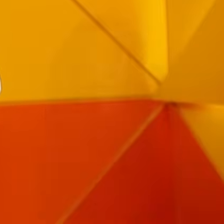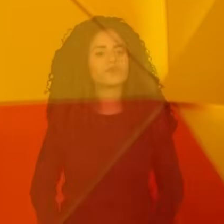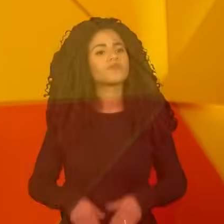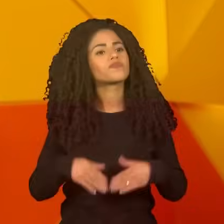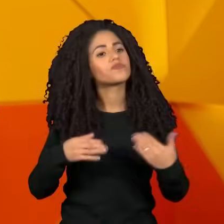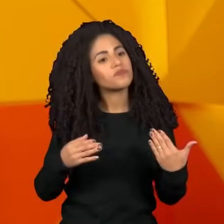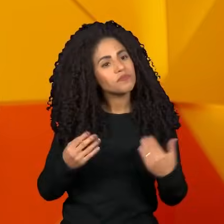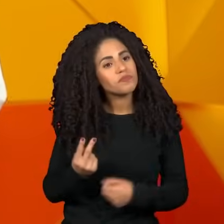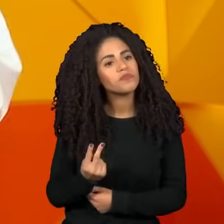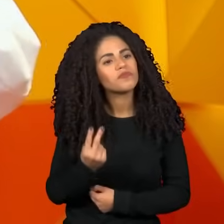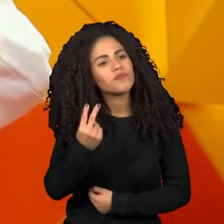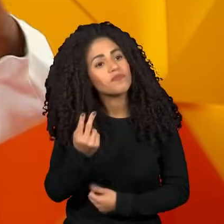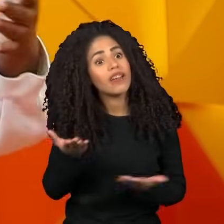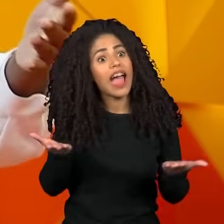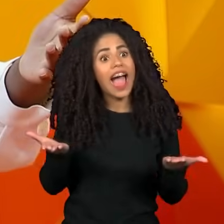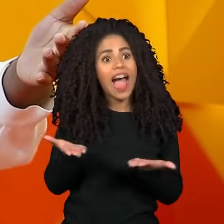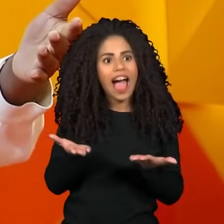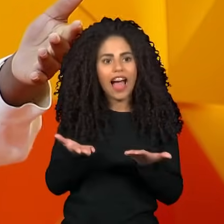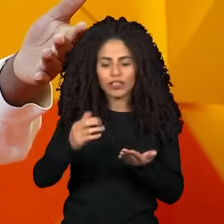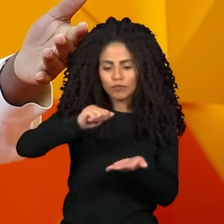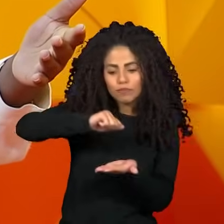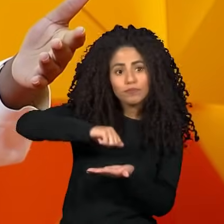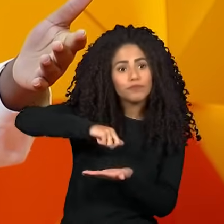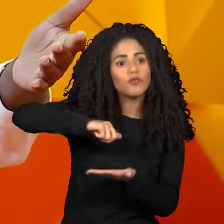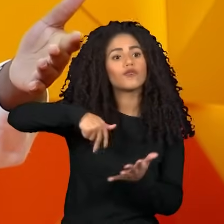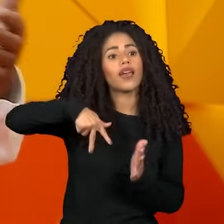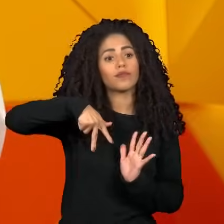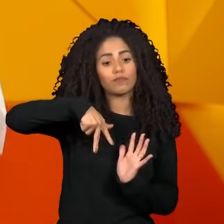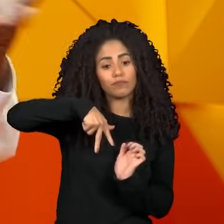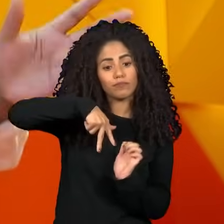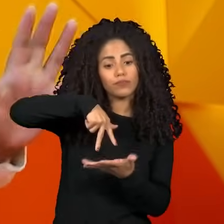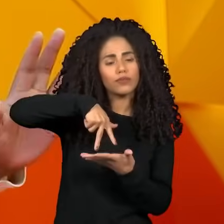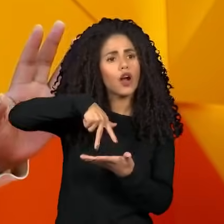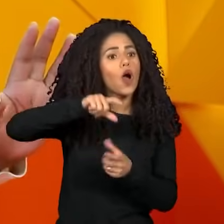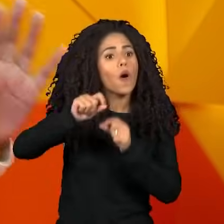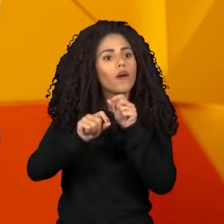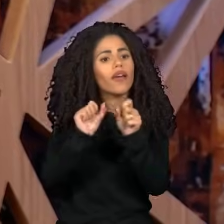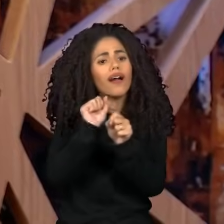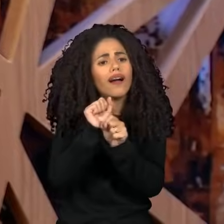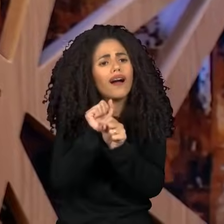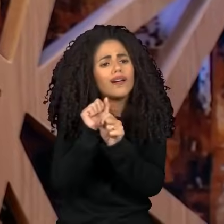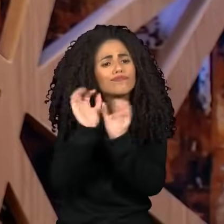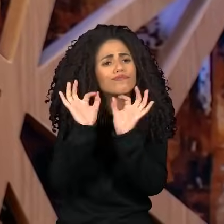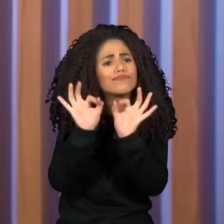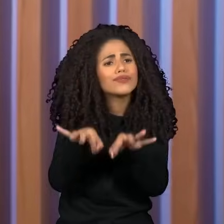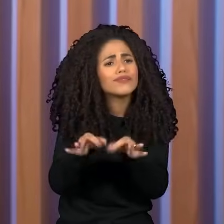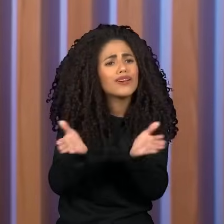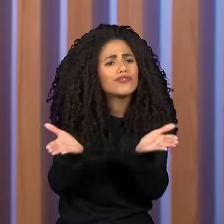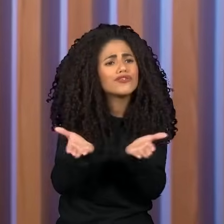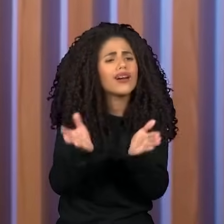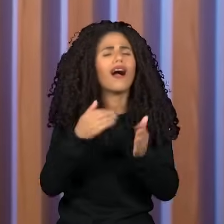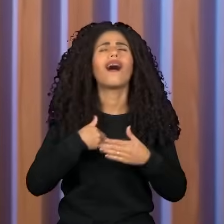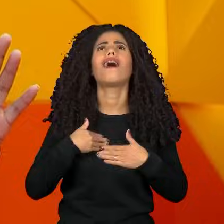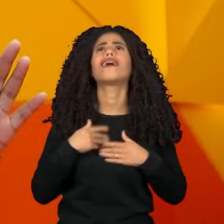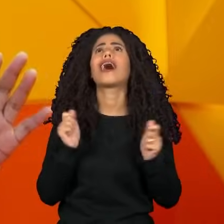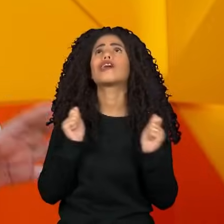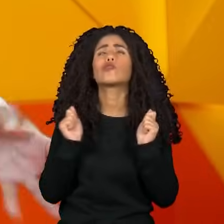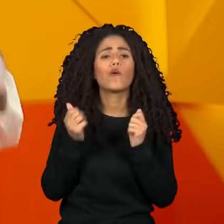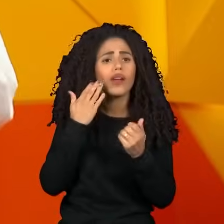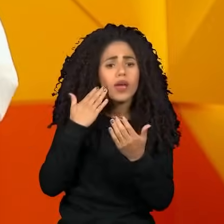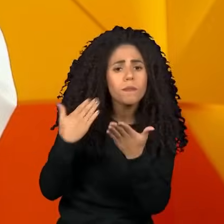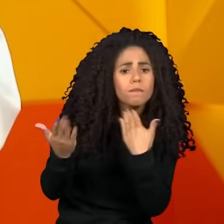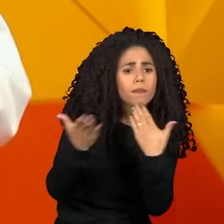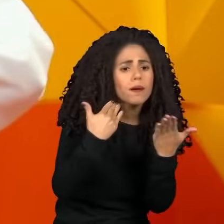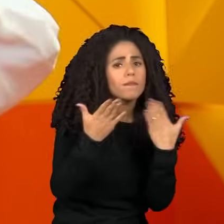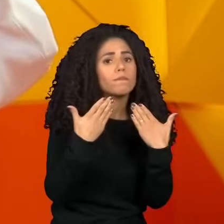Andreone, Catiúcia, esse programa todo amoroso está chegando no fim. Ai, já tô com saudade de vocês. Adorei essa conversa aqui, nossa.